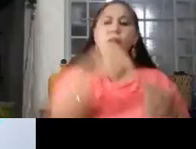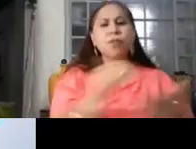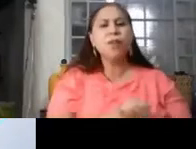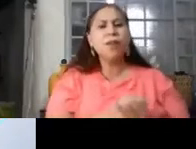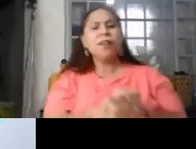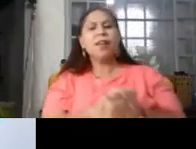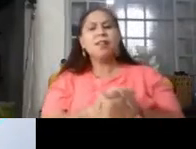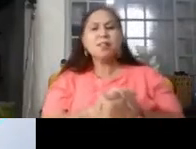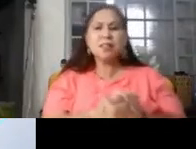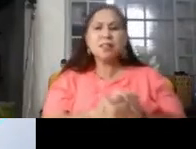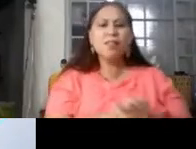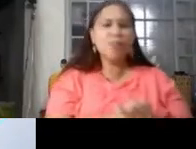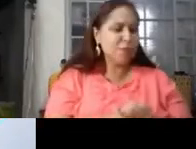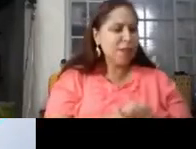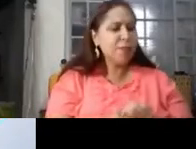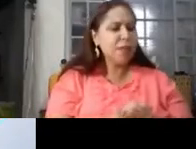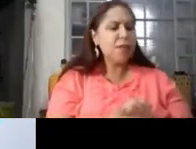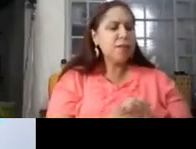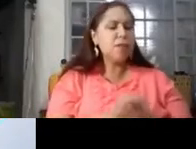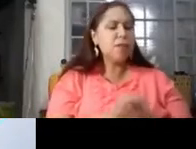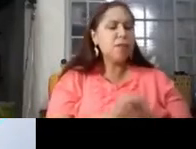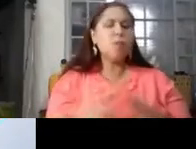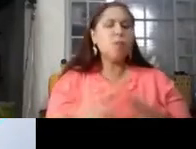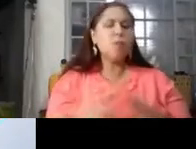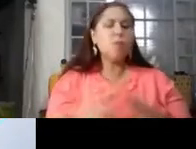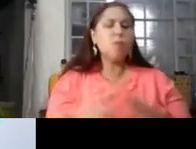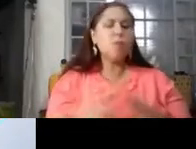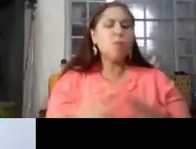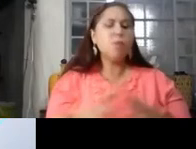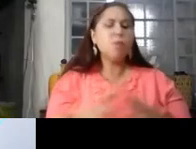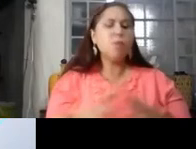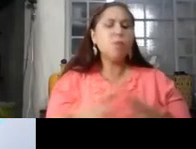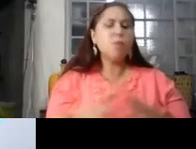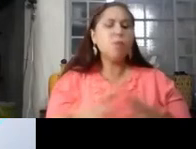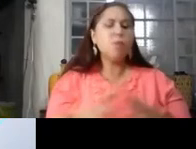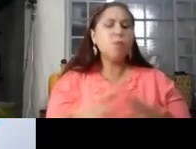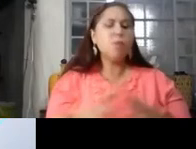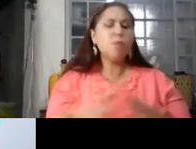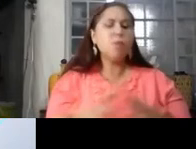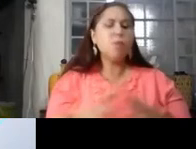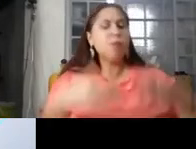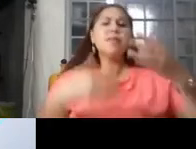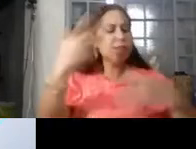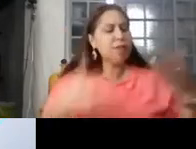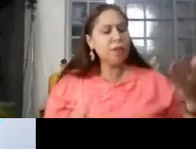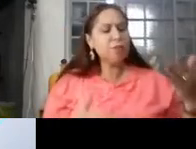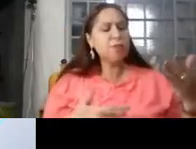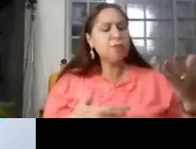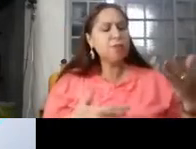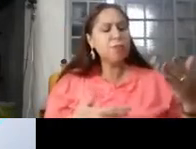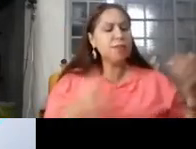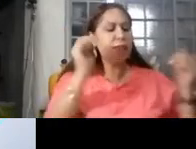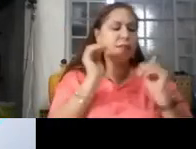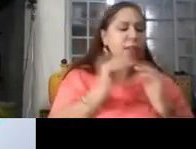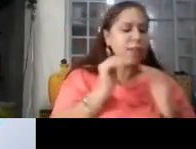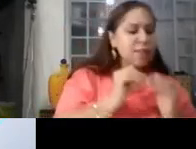livro que elas escreveram, né? Então, assim, eu mostro propriedade do que eu sei. Então, elas descreveram sobre a sintaxe